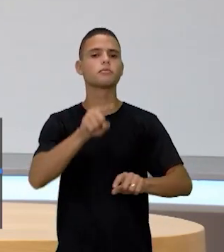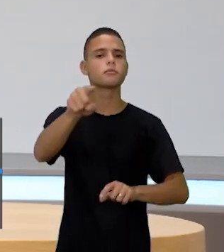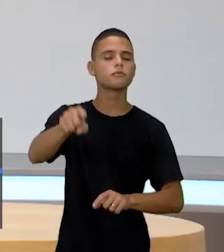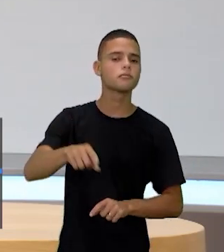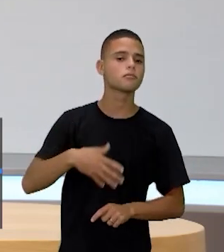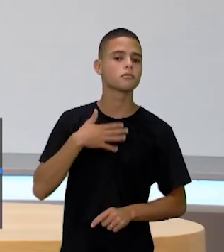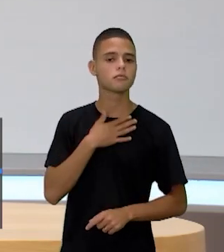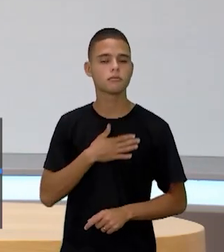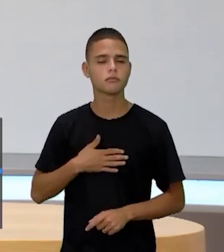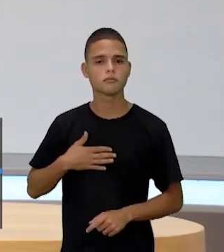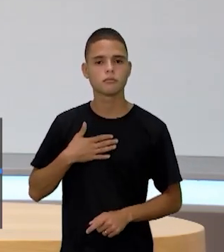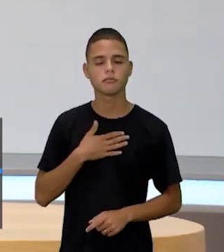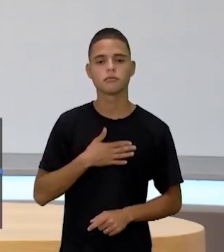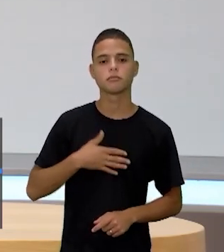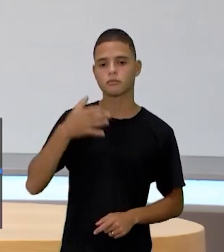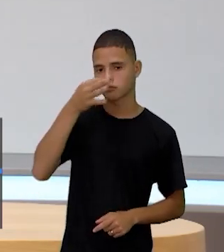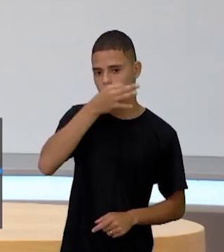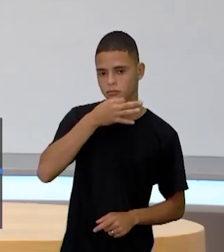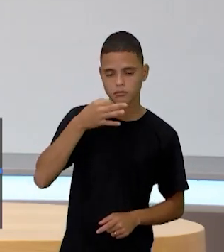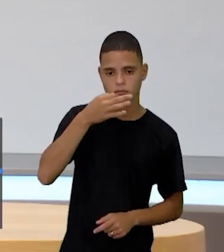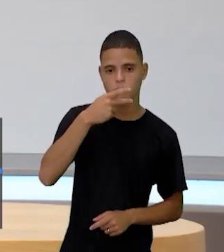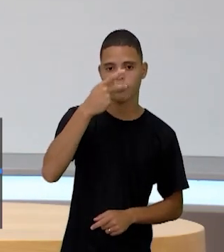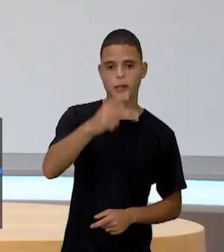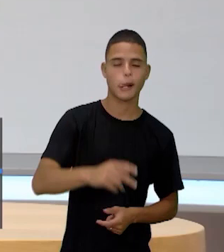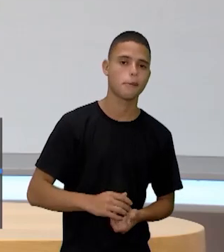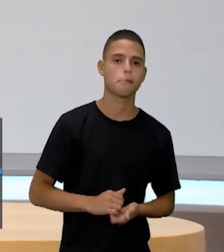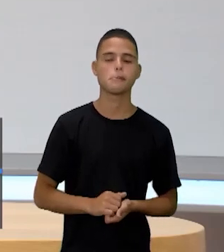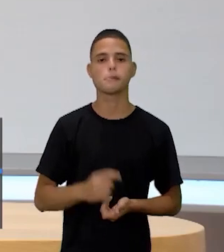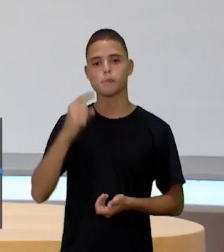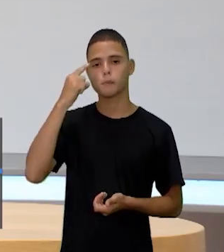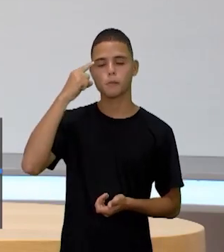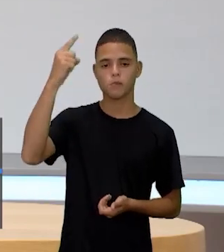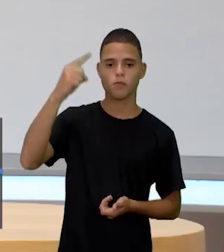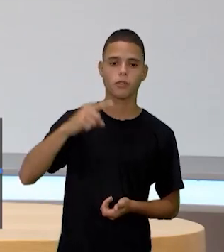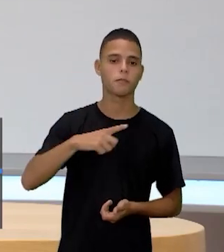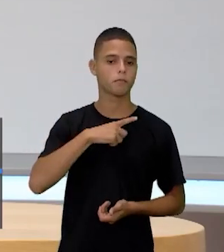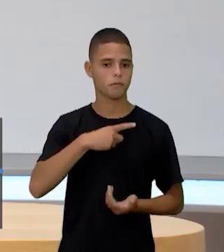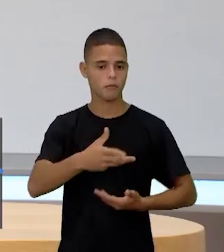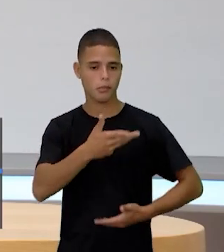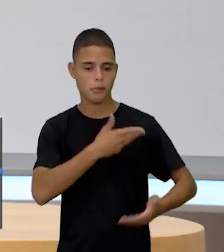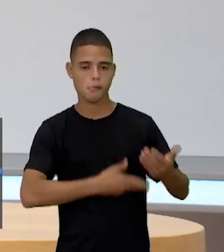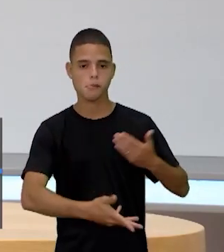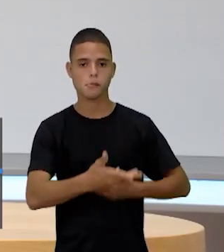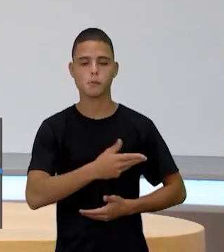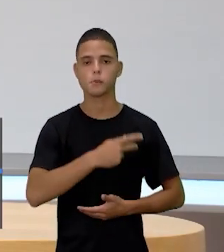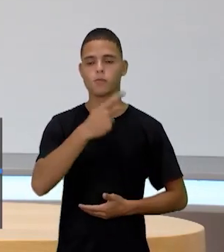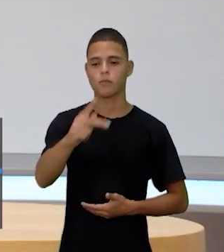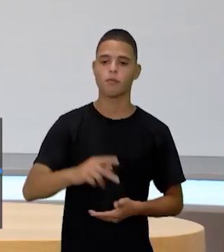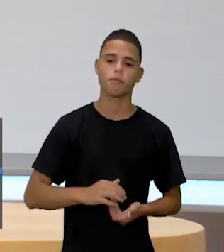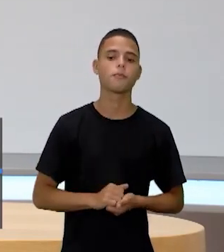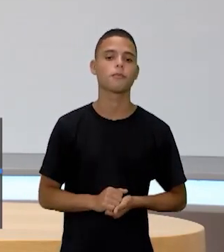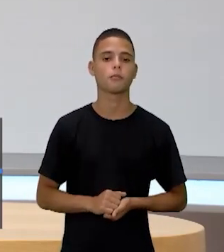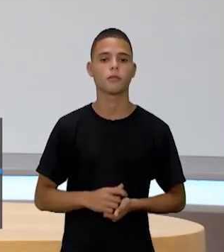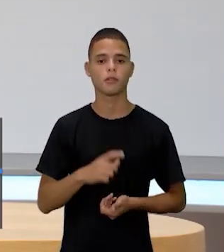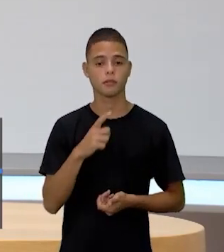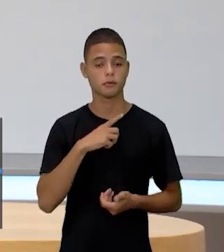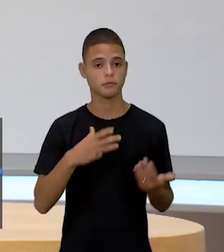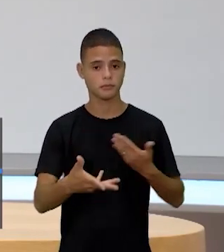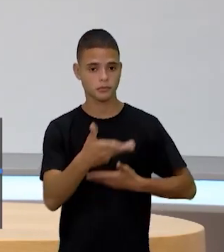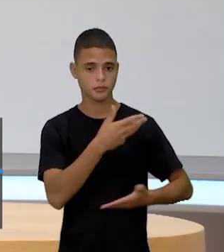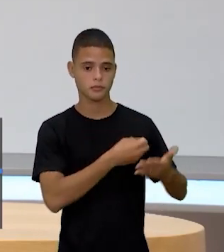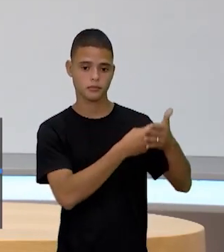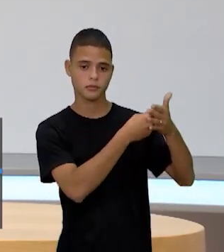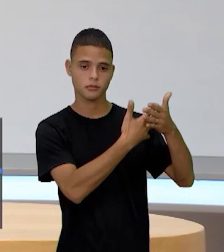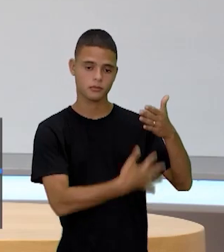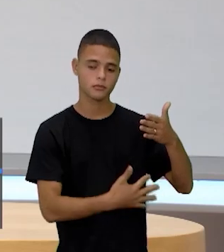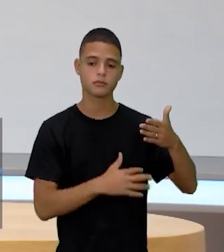vocês sabem ou o que vocês imaginam sobre o assunto, tem uma interação para vocês. Tem uma interaçãozinha no chat,